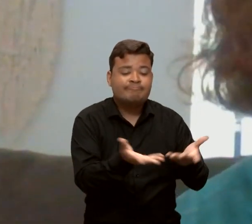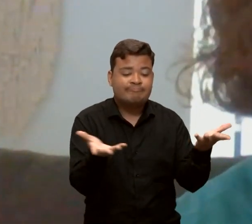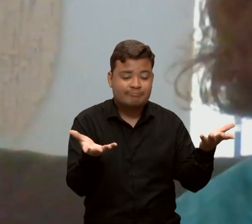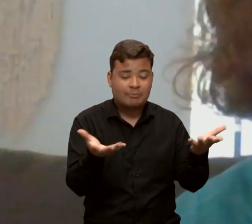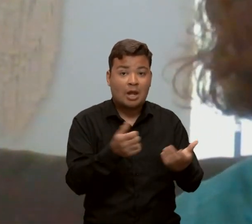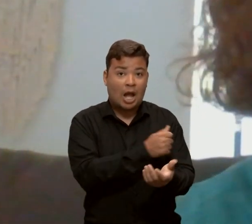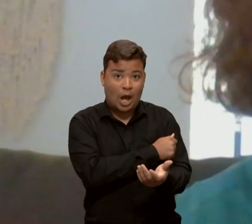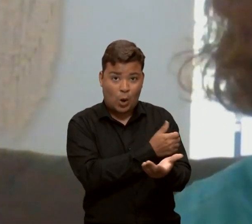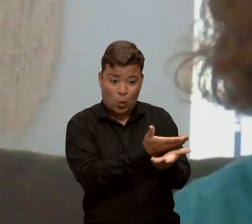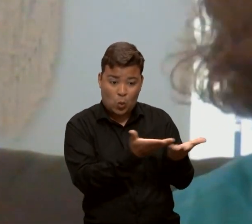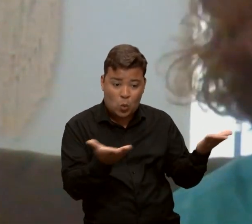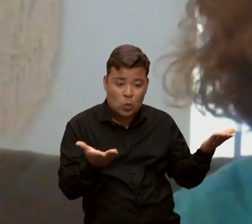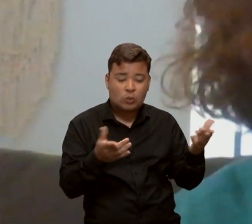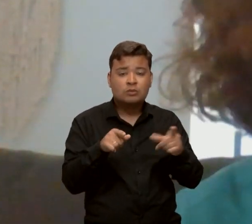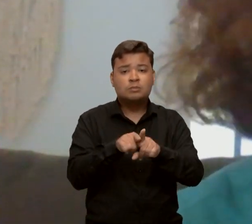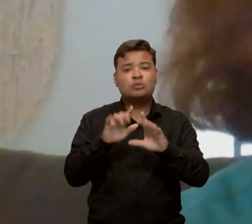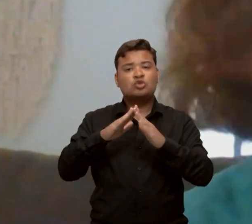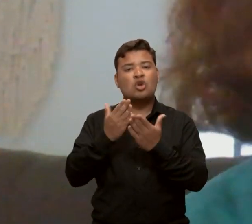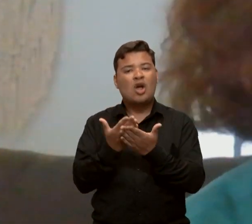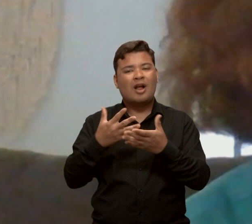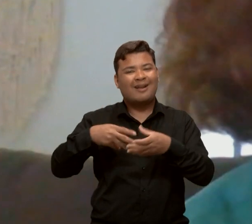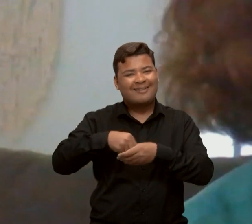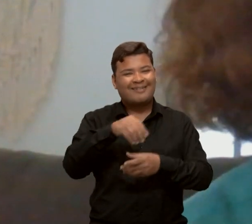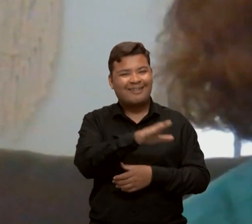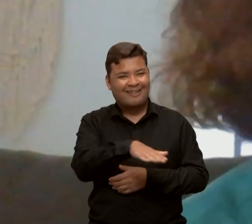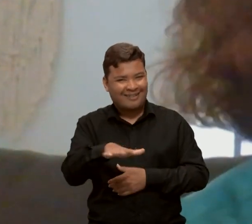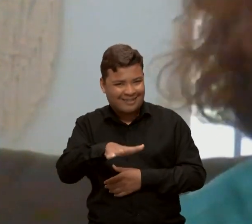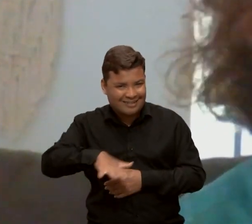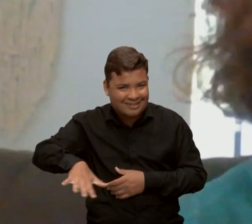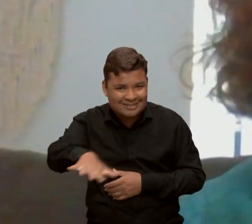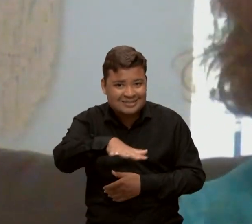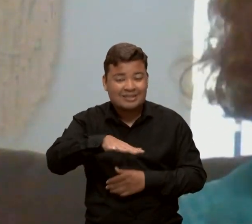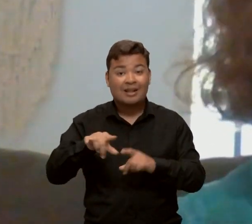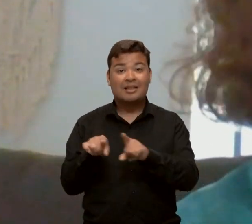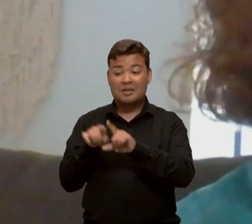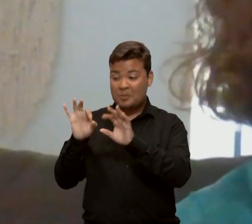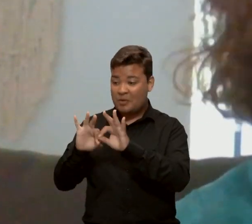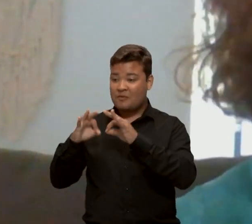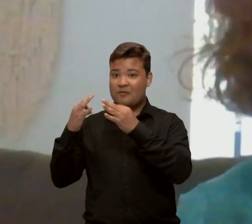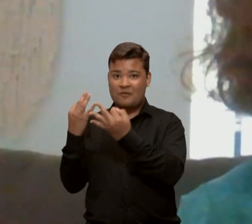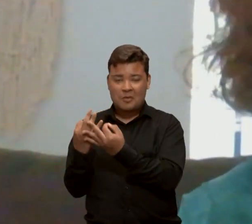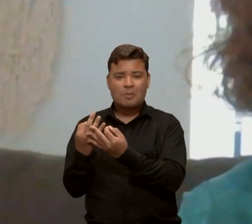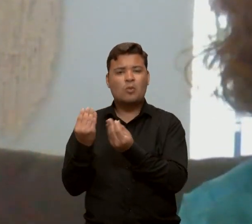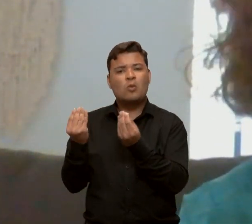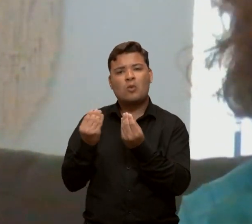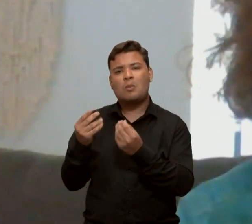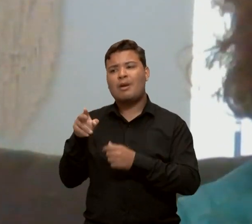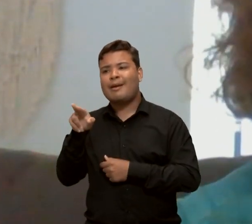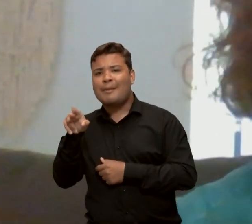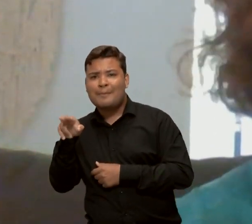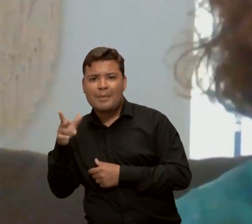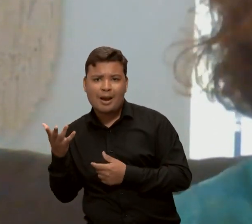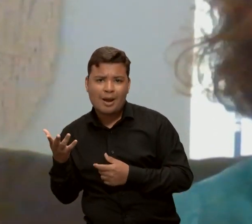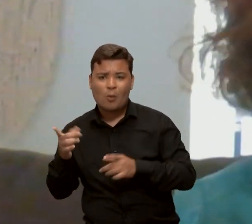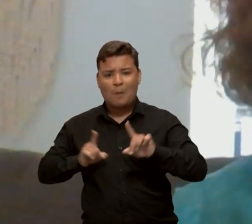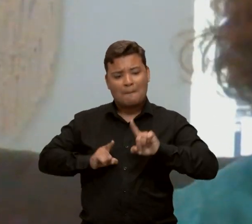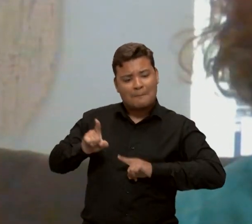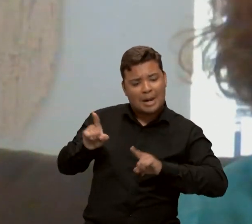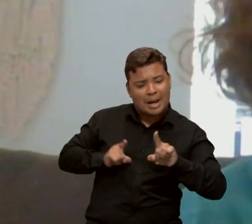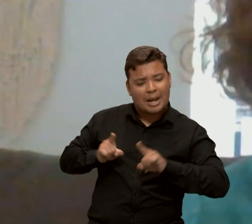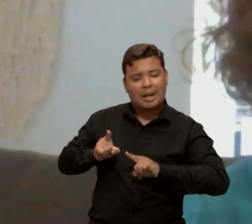nossas crianças, nas escolas e na família também, entre os irmãos, entre os primos, né?